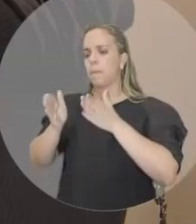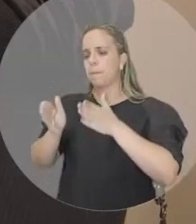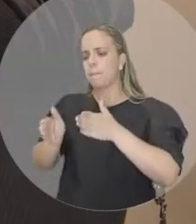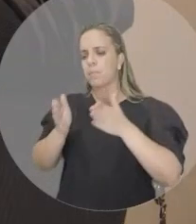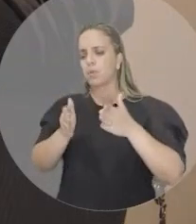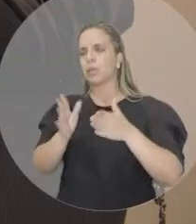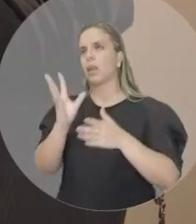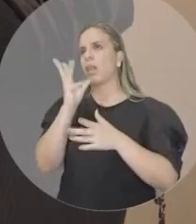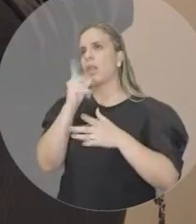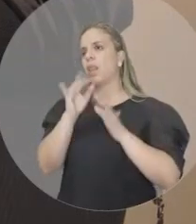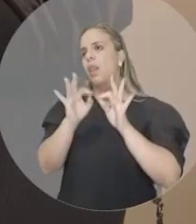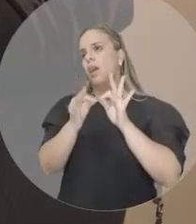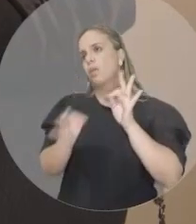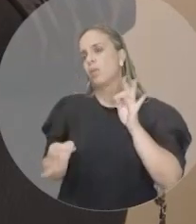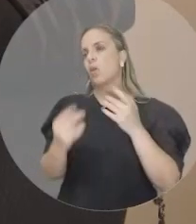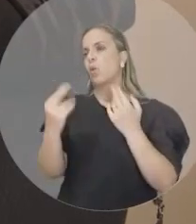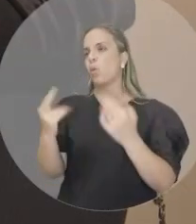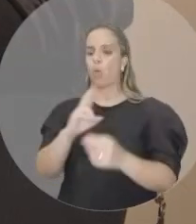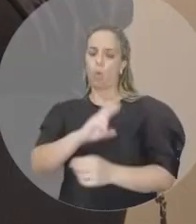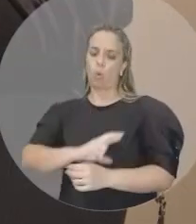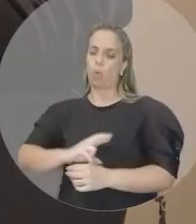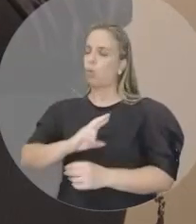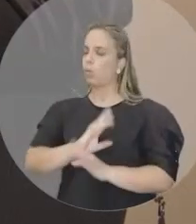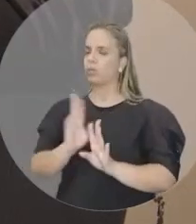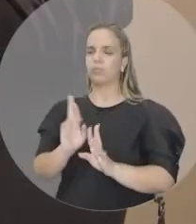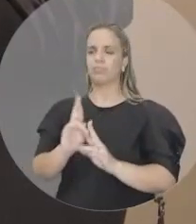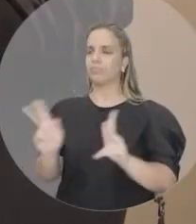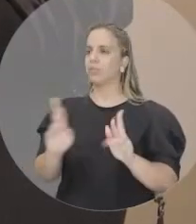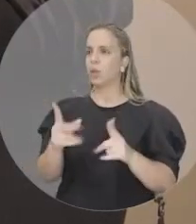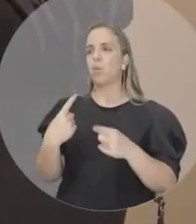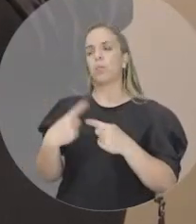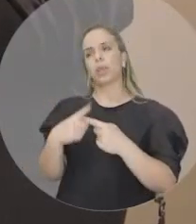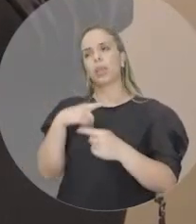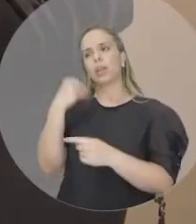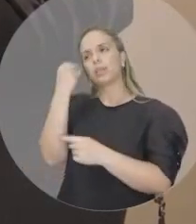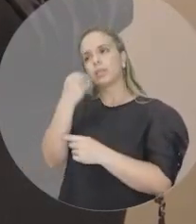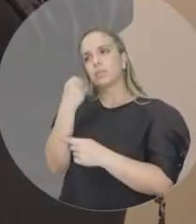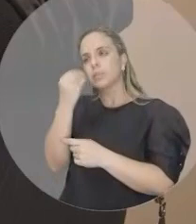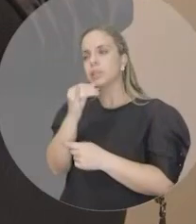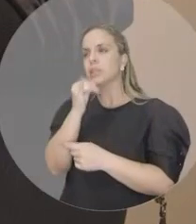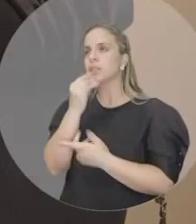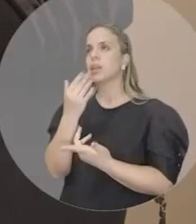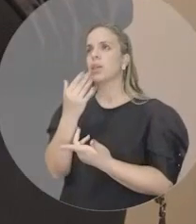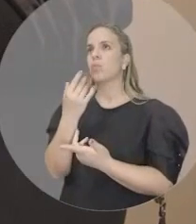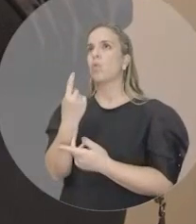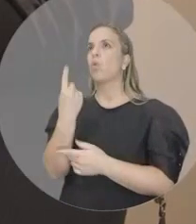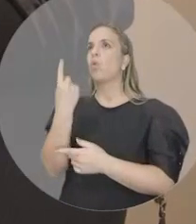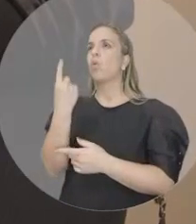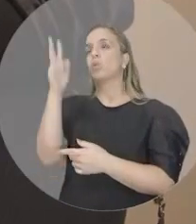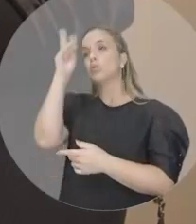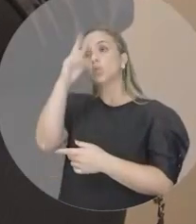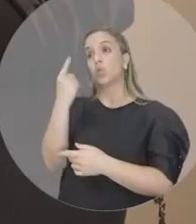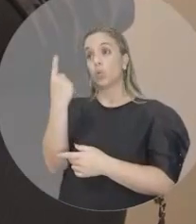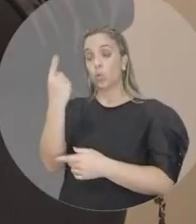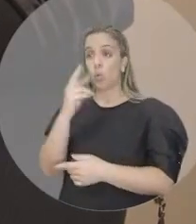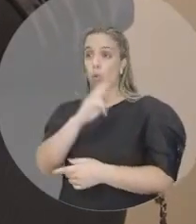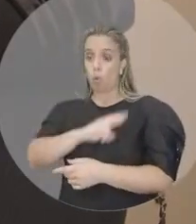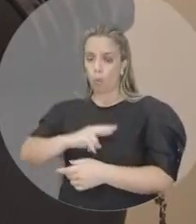tão longo como é um romance. Eu tenho experiência da escrita de um único romance, mas